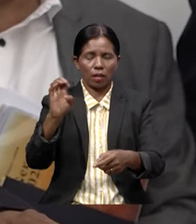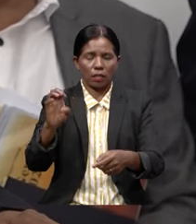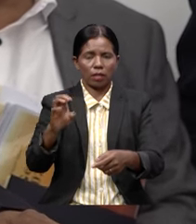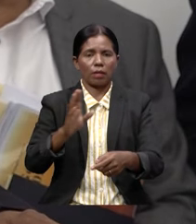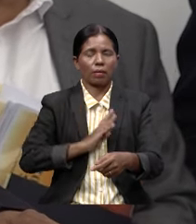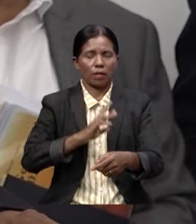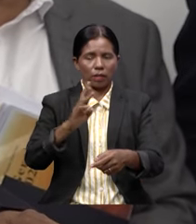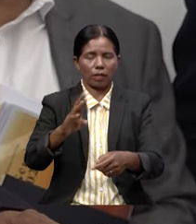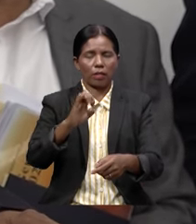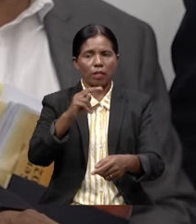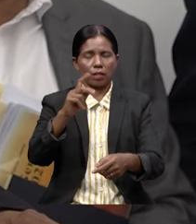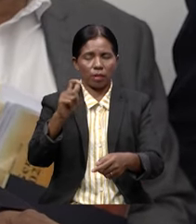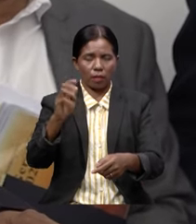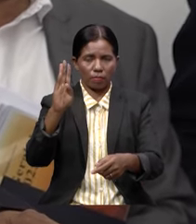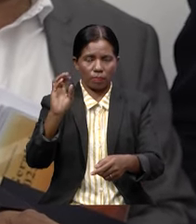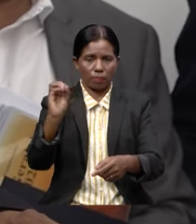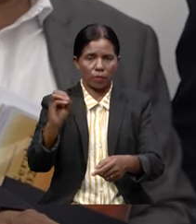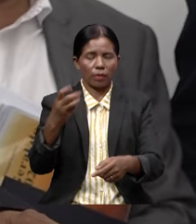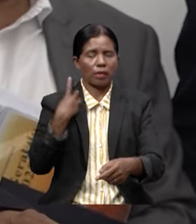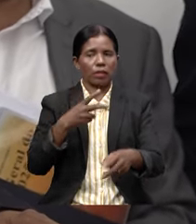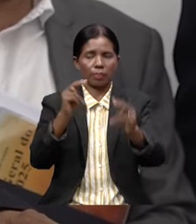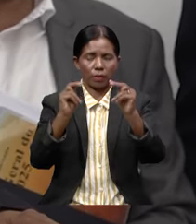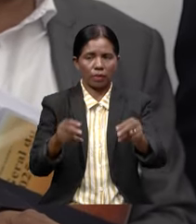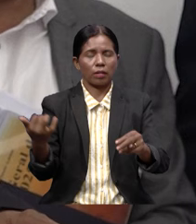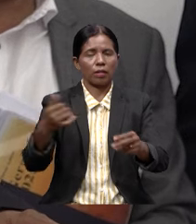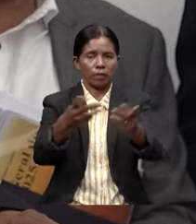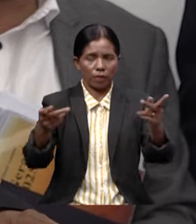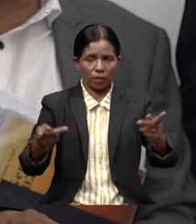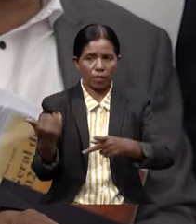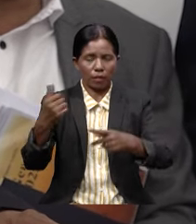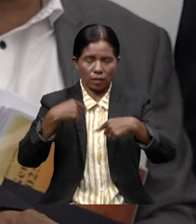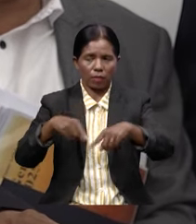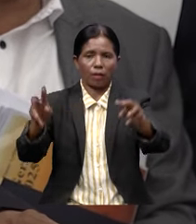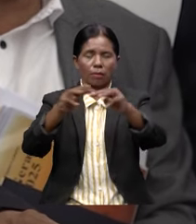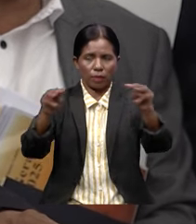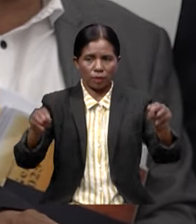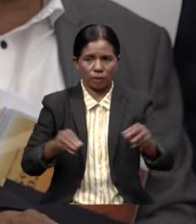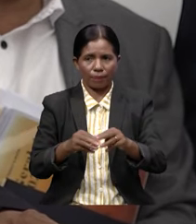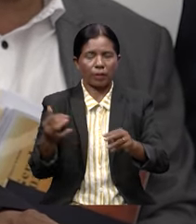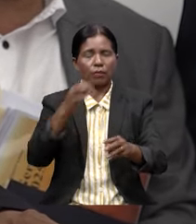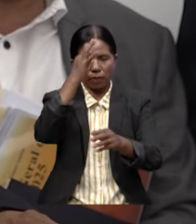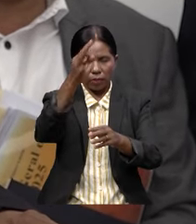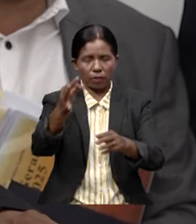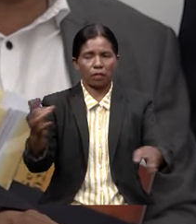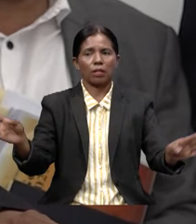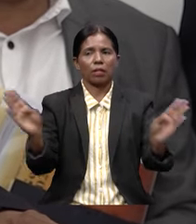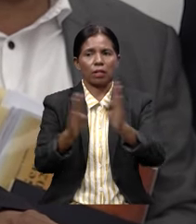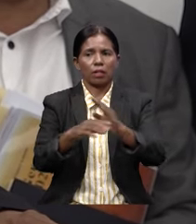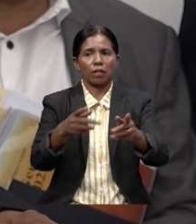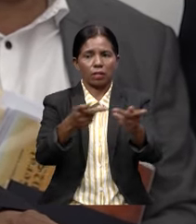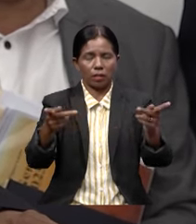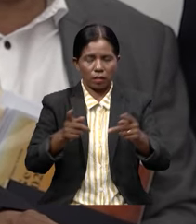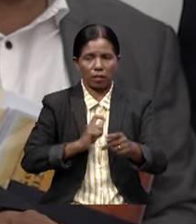indimu izt então ita precisa na fatin centro sira nebe maka tu bairro município abambero sira mos isai anesan centro